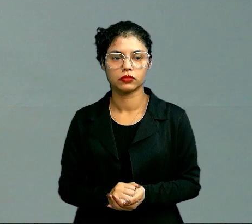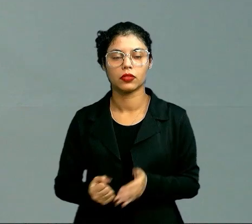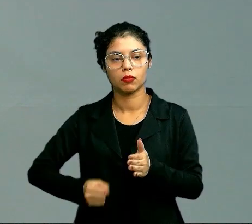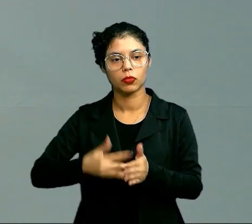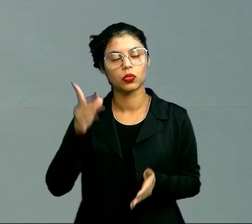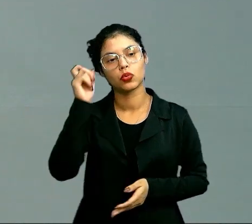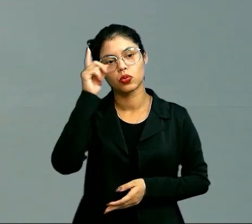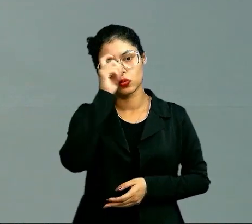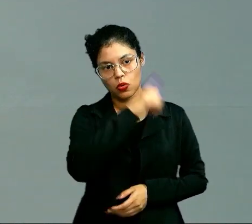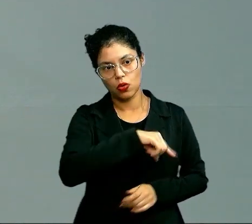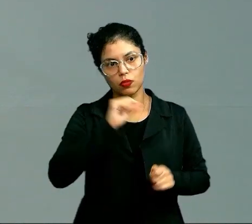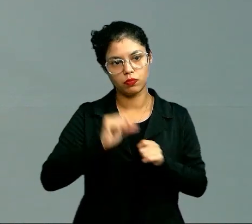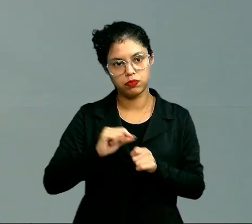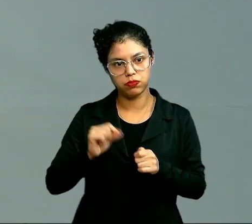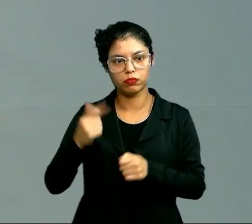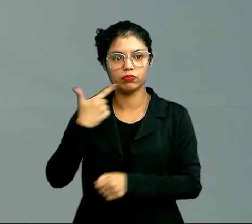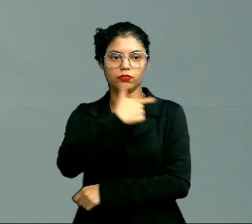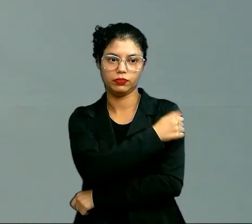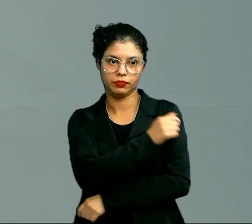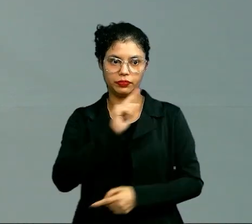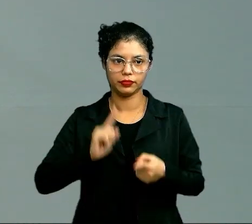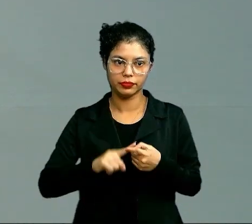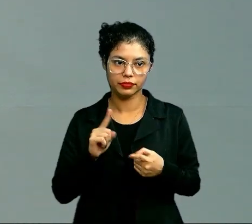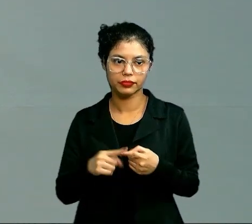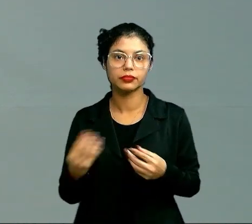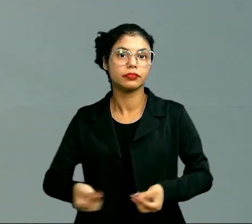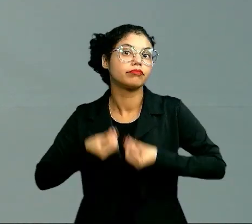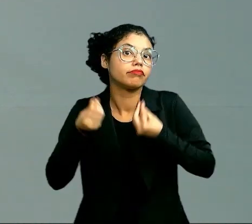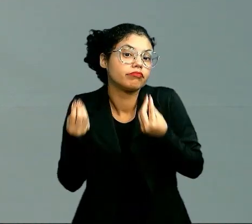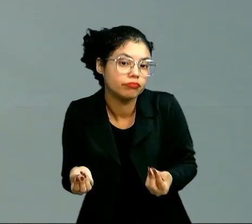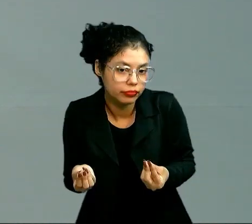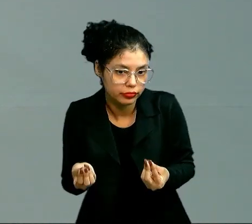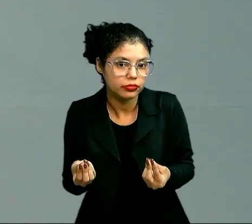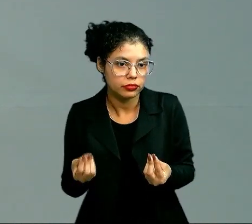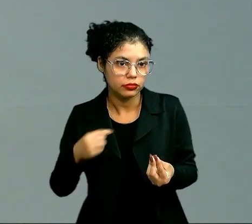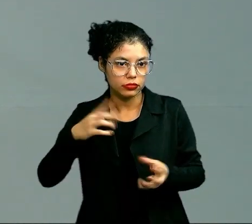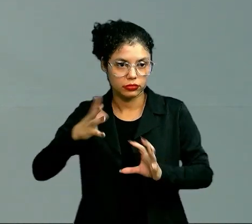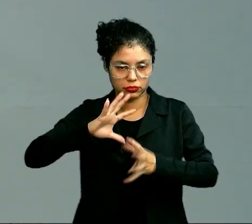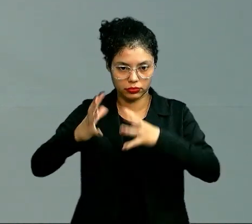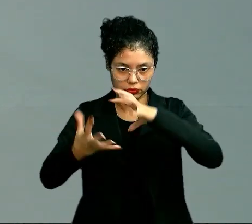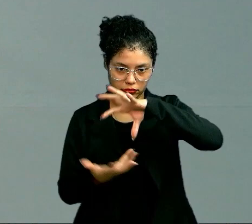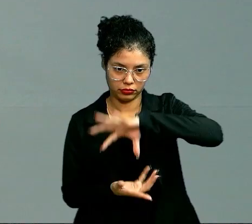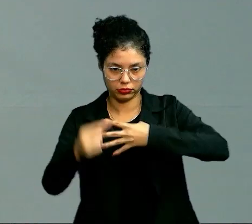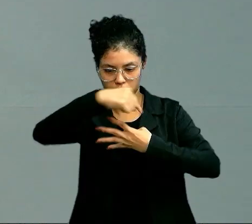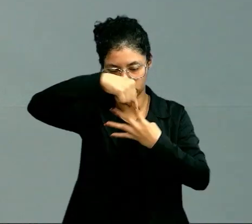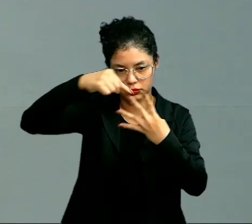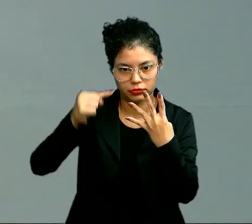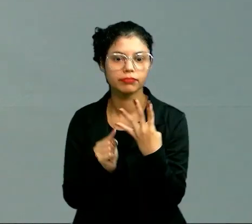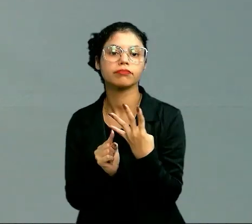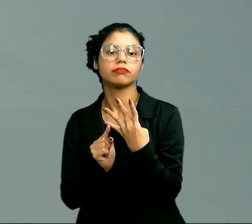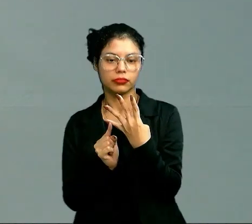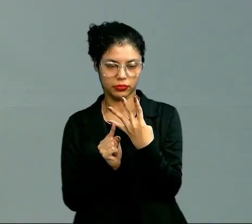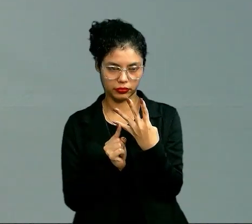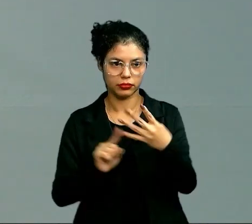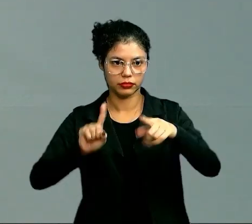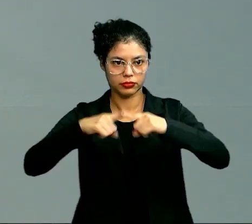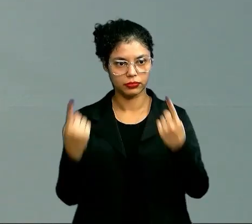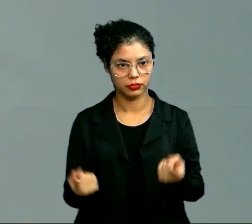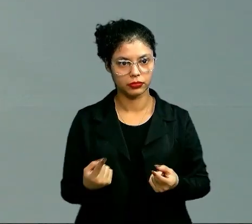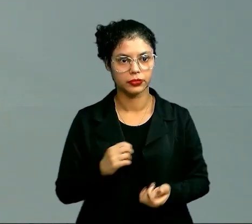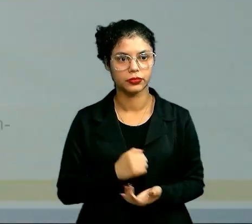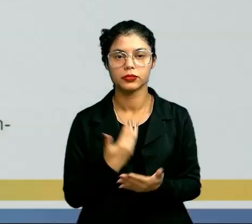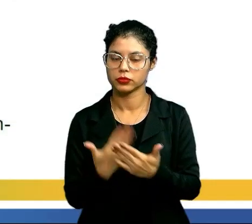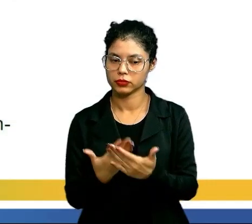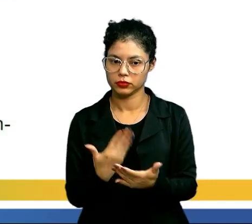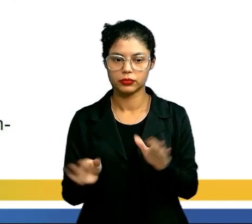muito difícil fazer uma vacina para que, né, englobe esses 4 sorotipos. Mas eles estão em